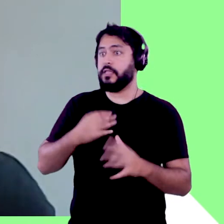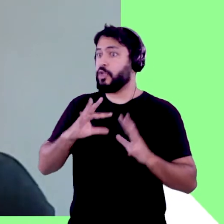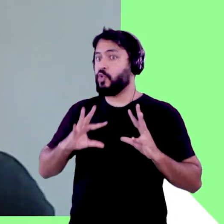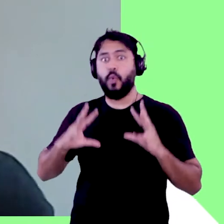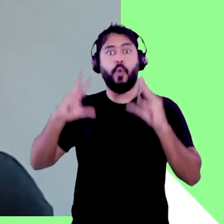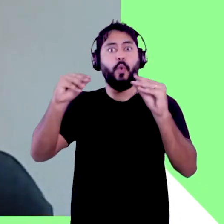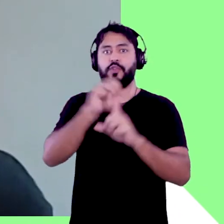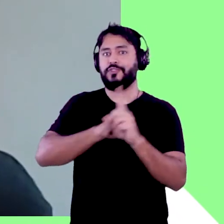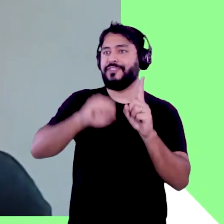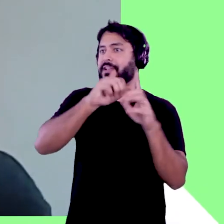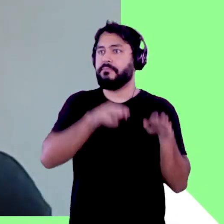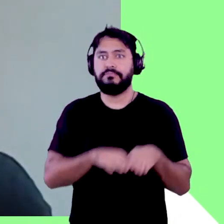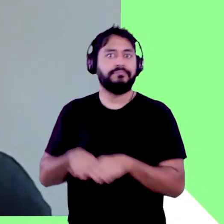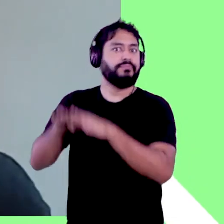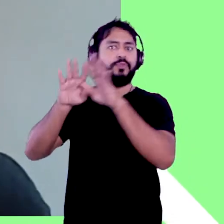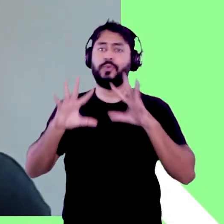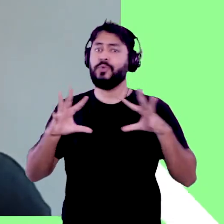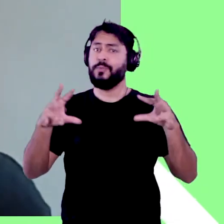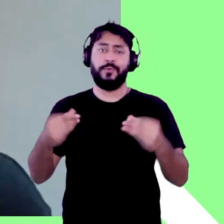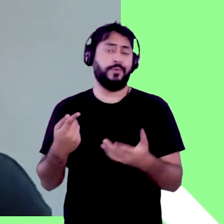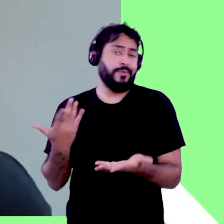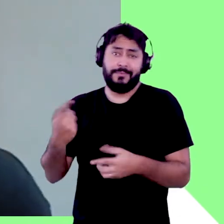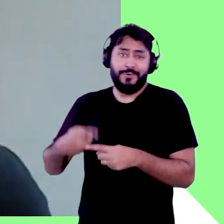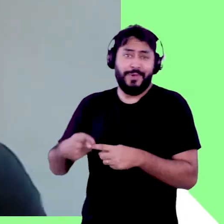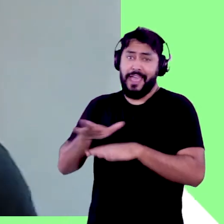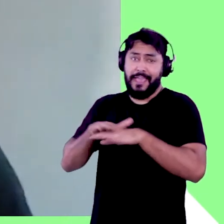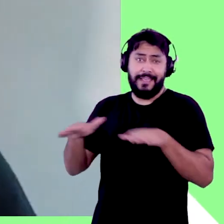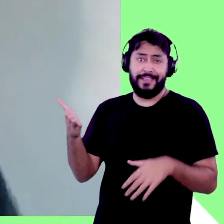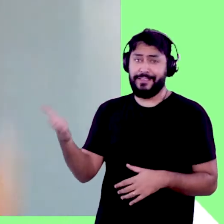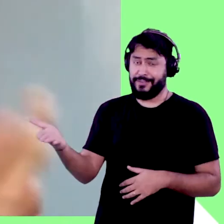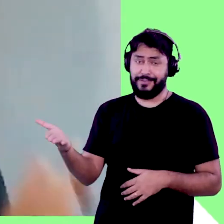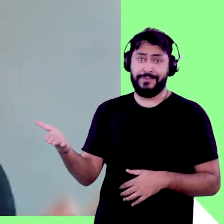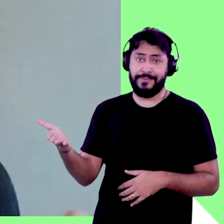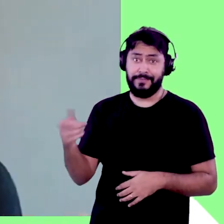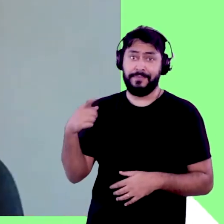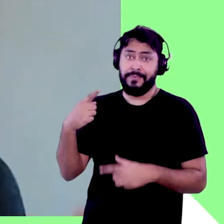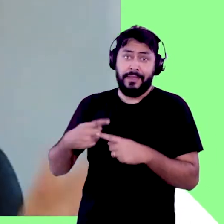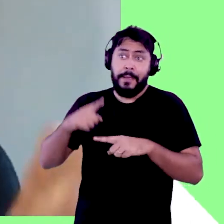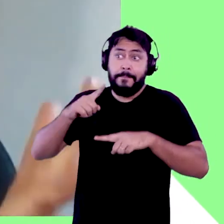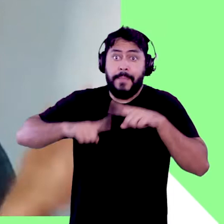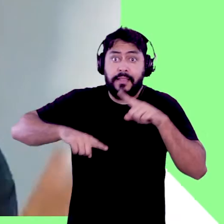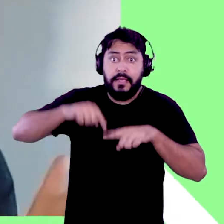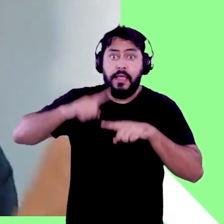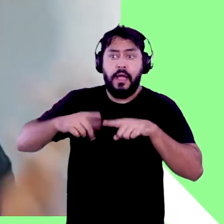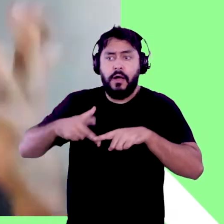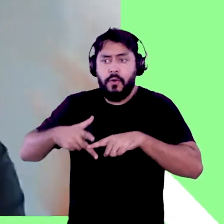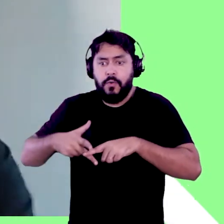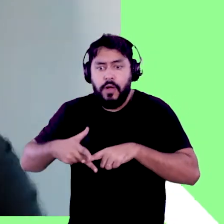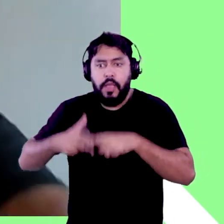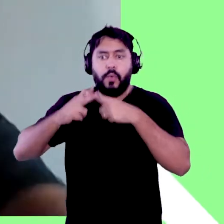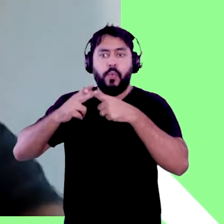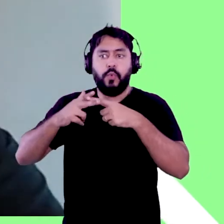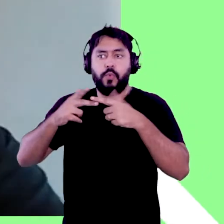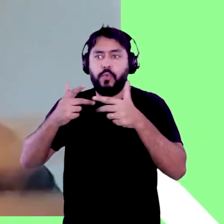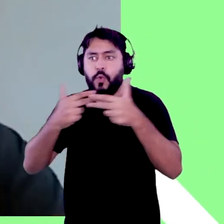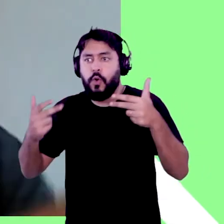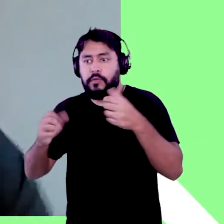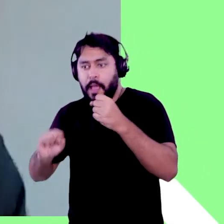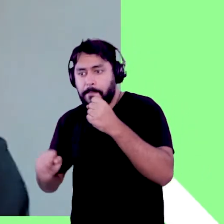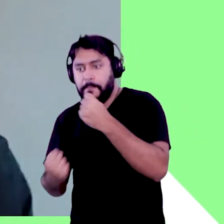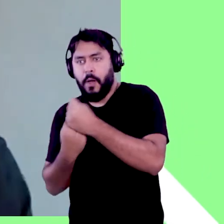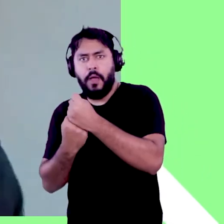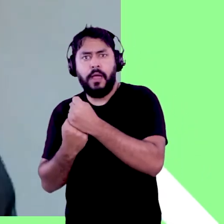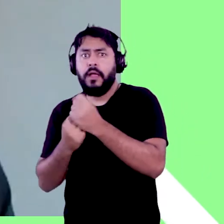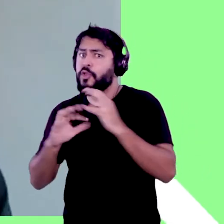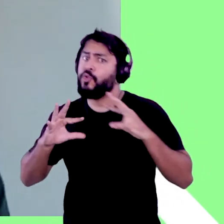né? Esses recursos são todas as pessoas, tá, gente? A gente não está dizendo aqui que são recursos